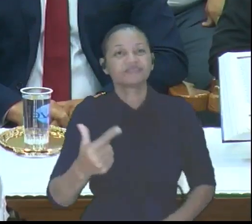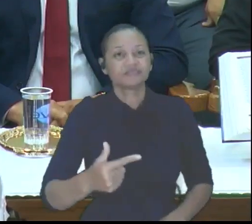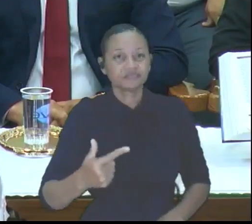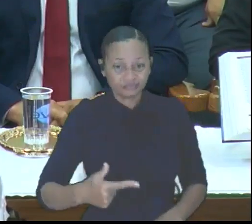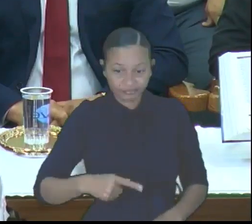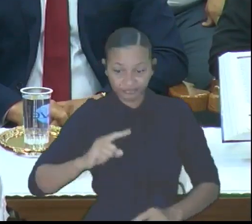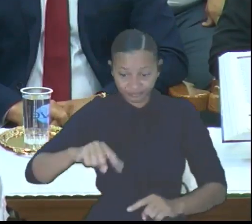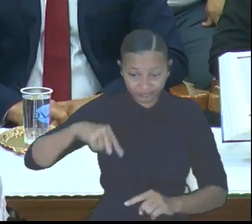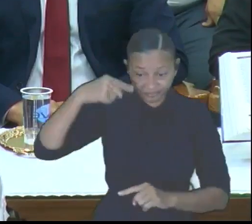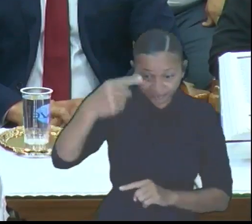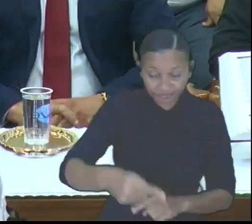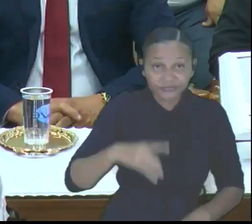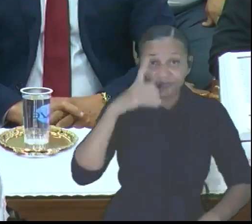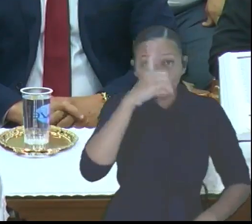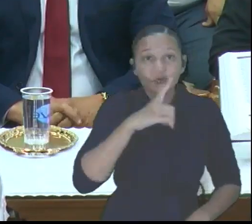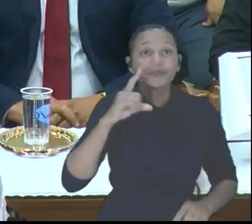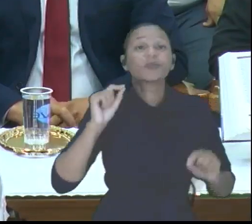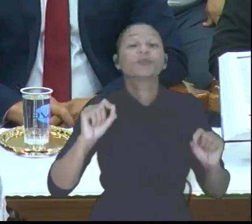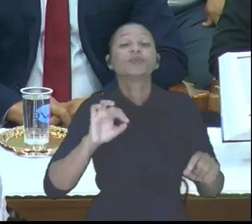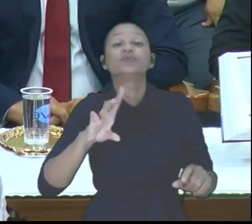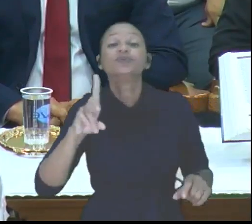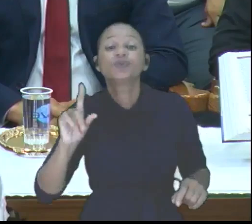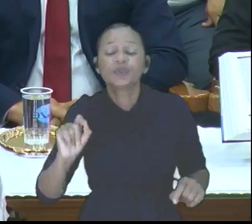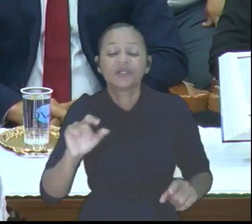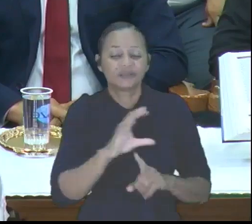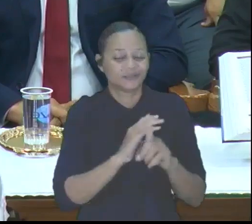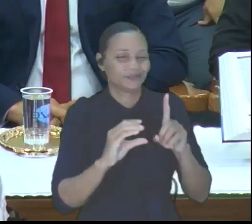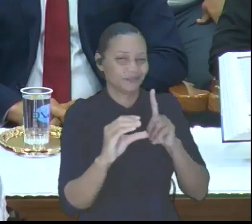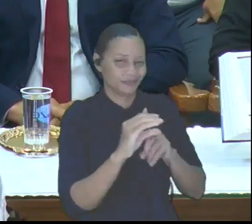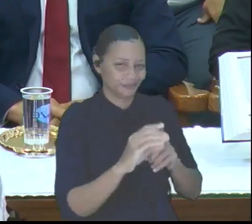outro domingo é dia de culto.